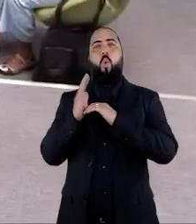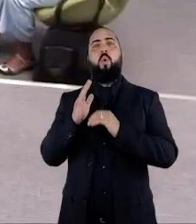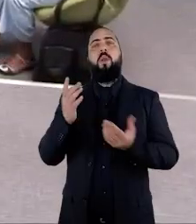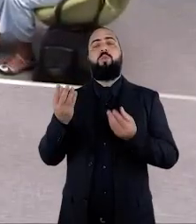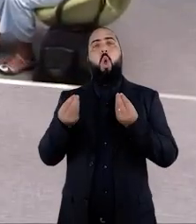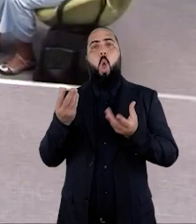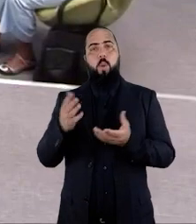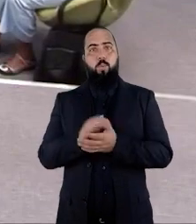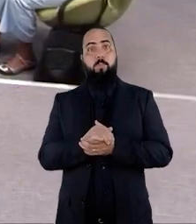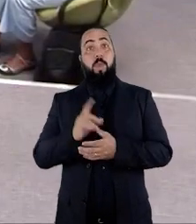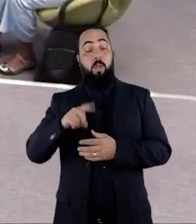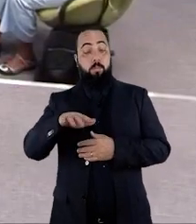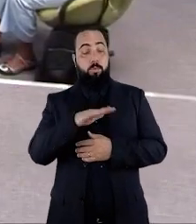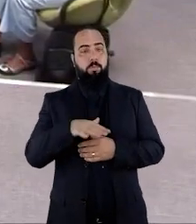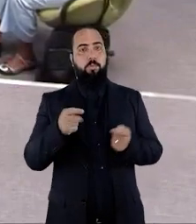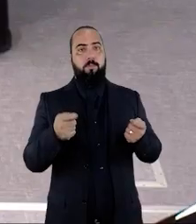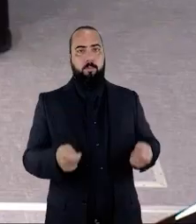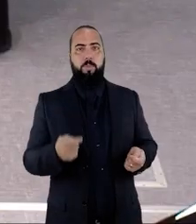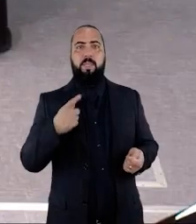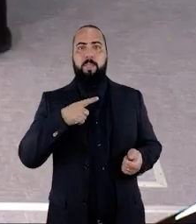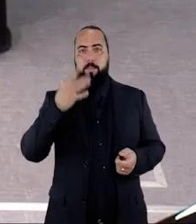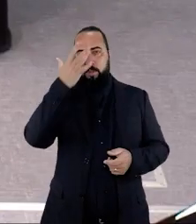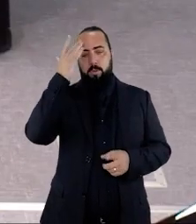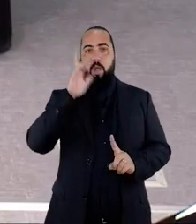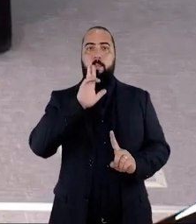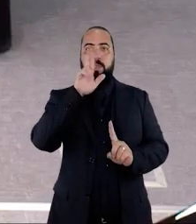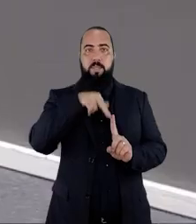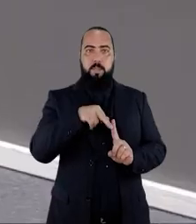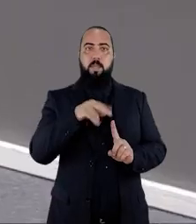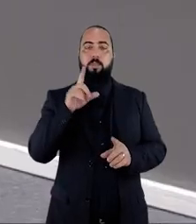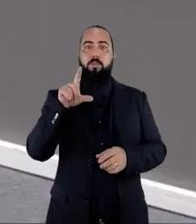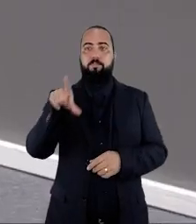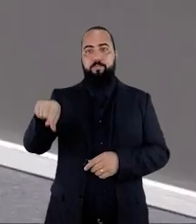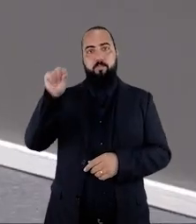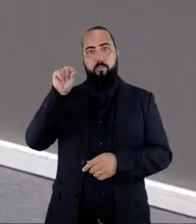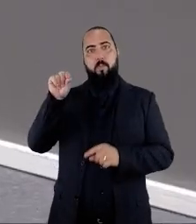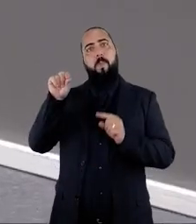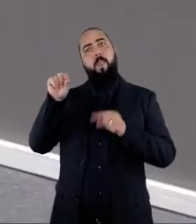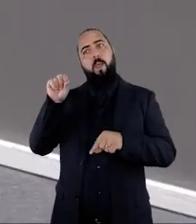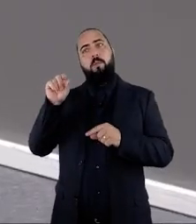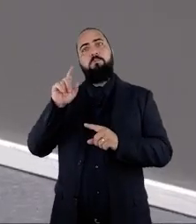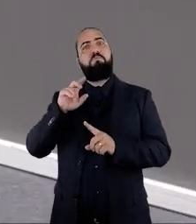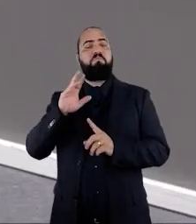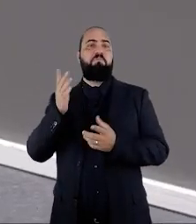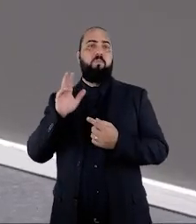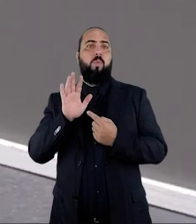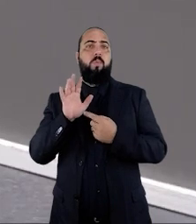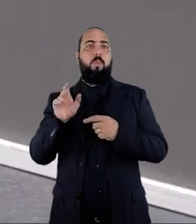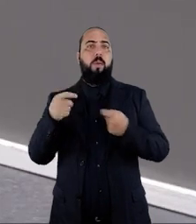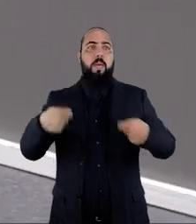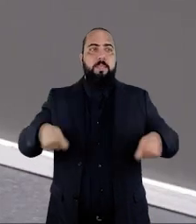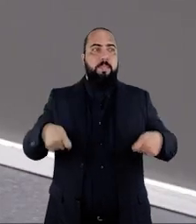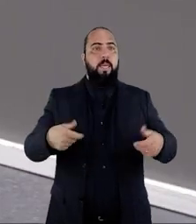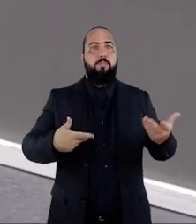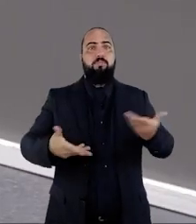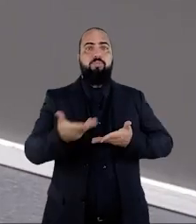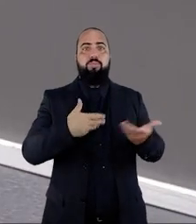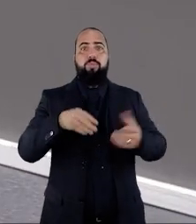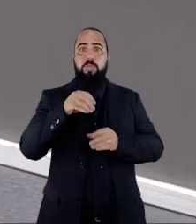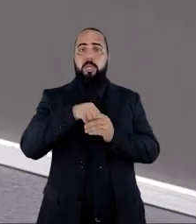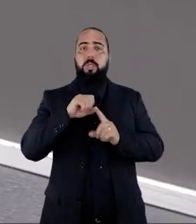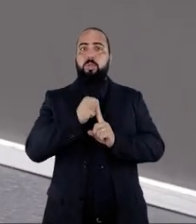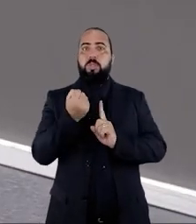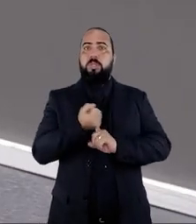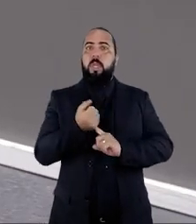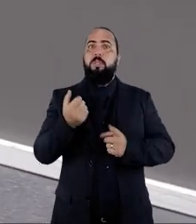O Congresso funciona como? É um espaço concreto em que a gente tem representantes eleitos que vocalizam de forma mais ou menos representativa demandas que